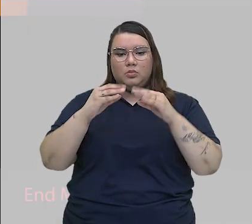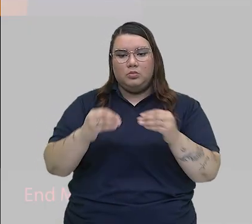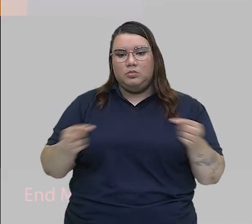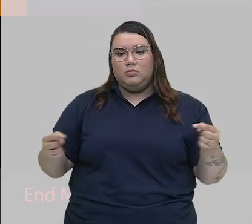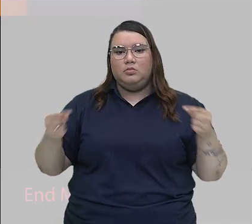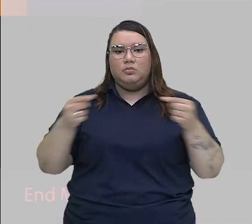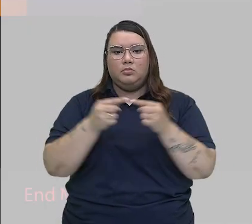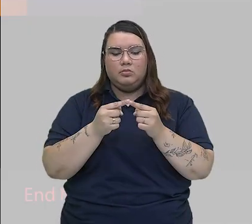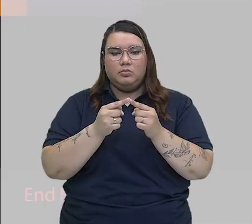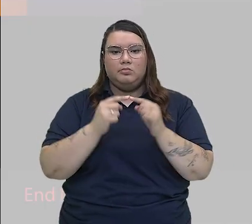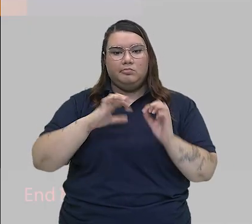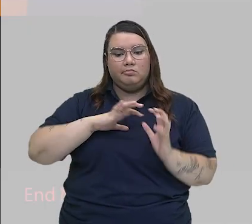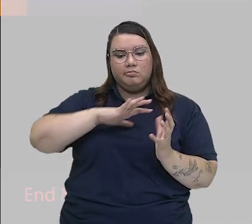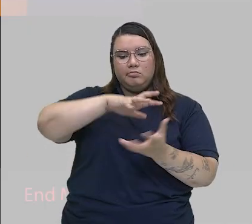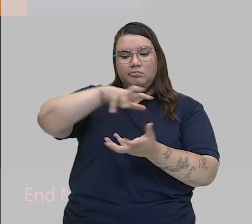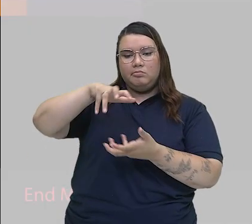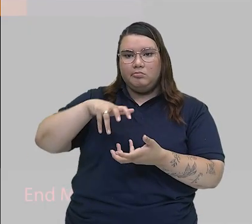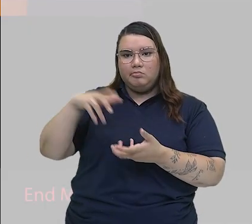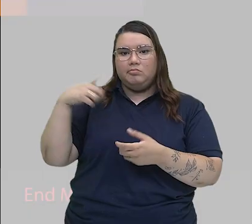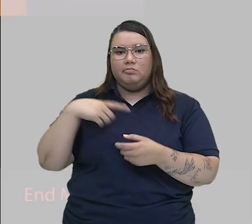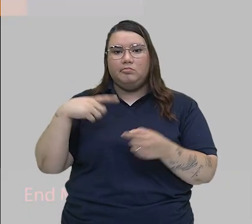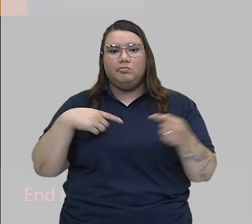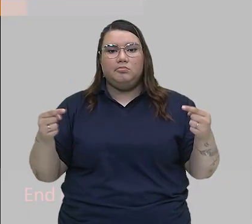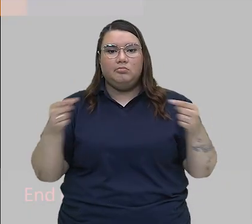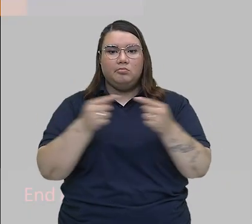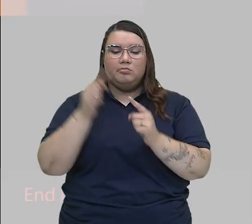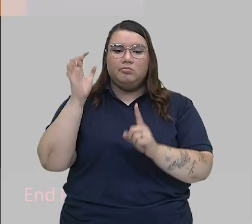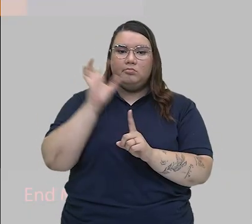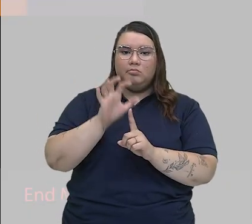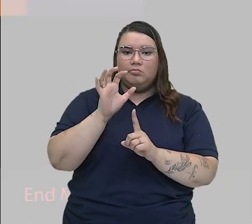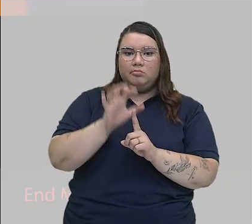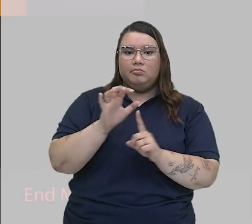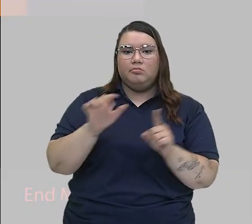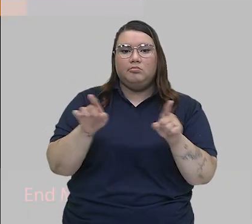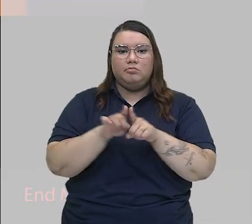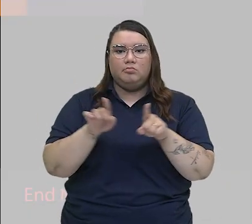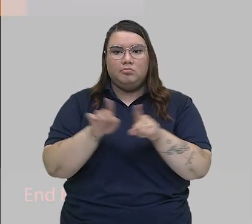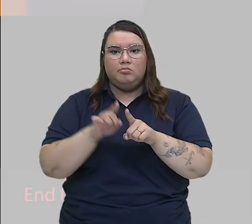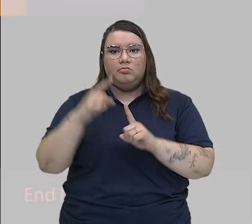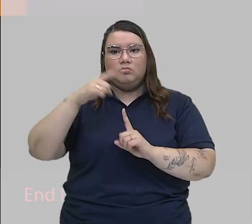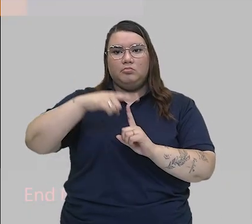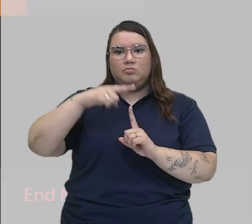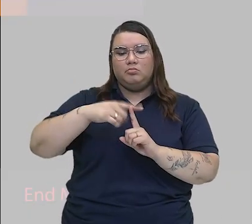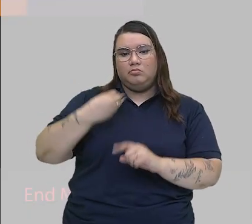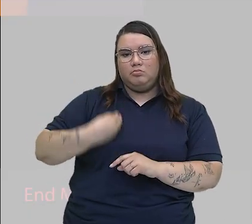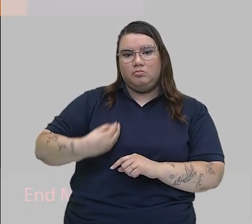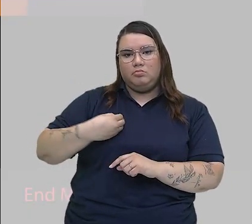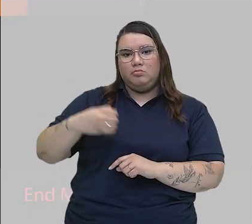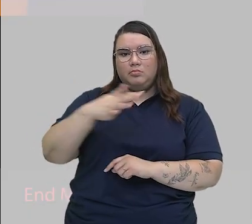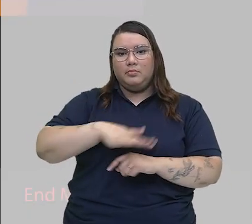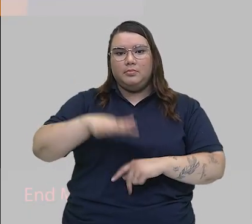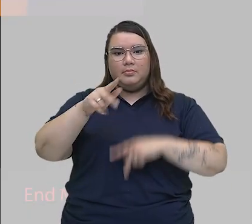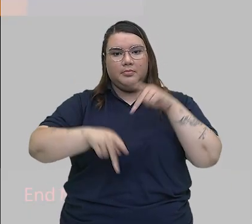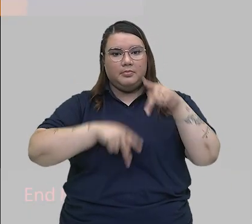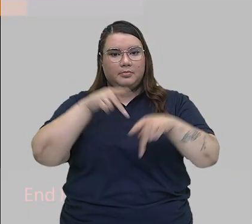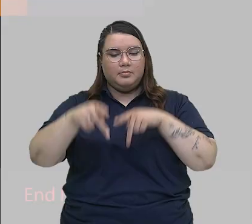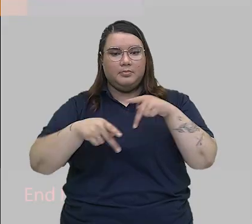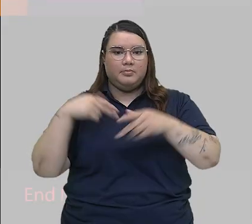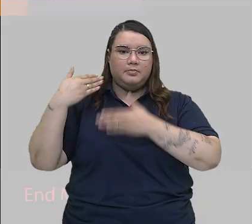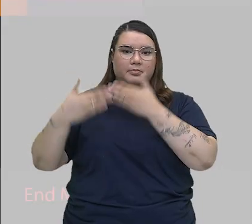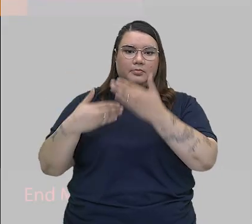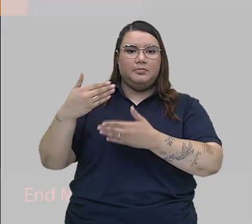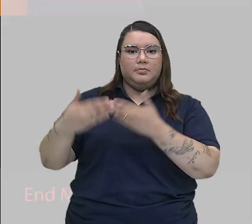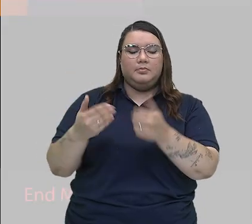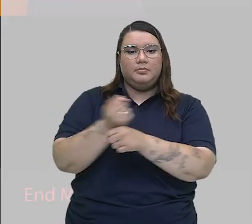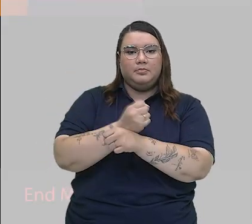um globo, né, em que acaba sendo influenciado e influenciando o modo de vida também da população no decorrer aí